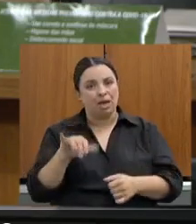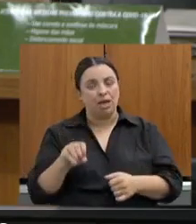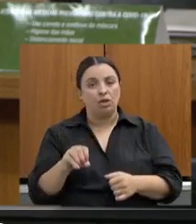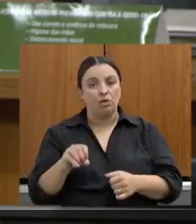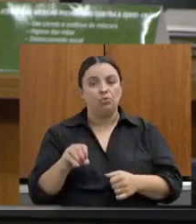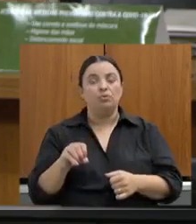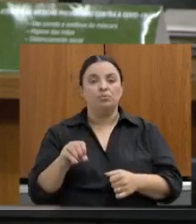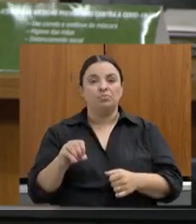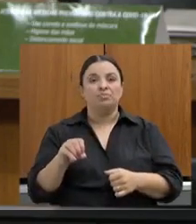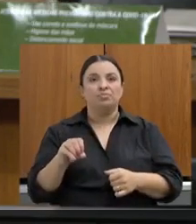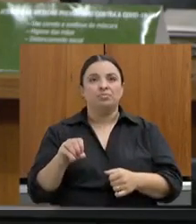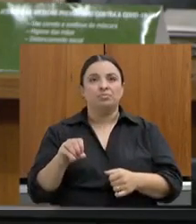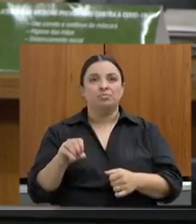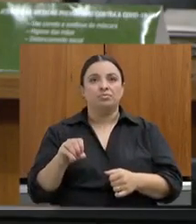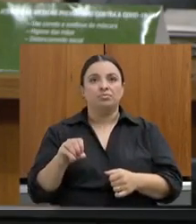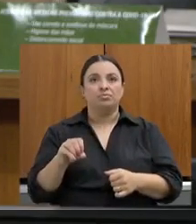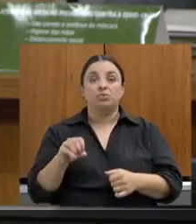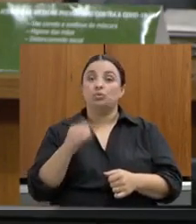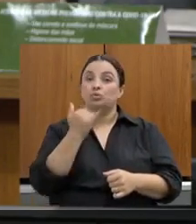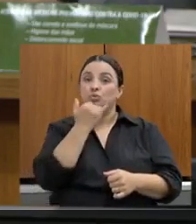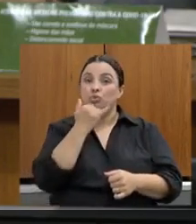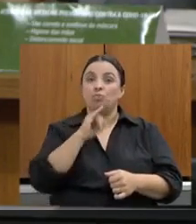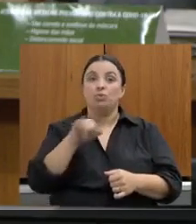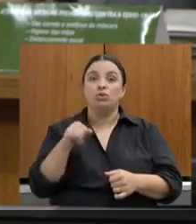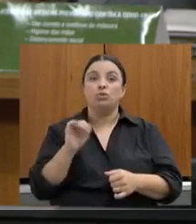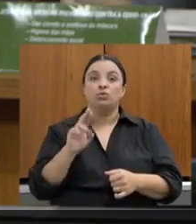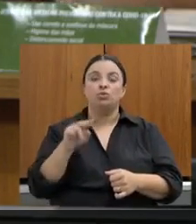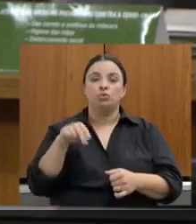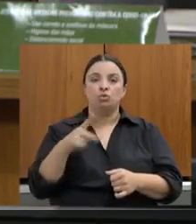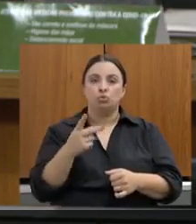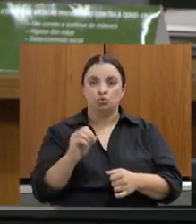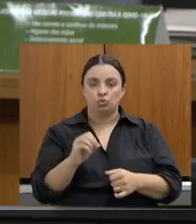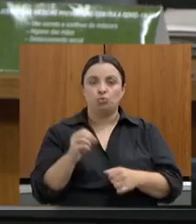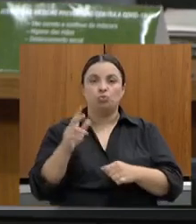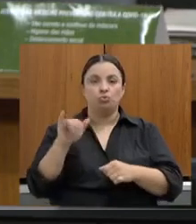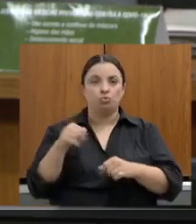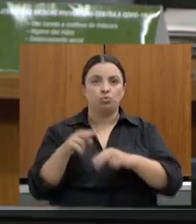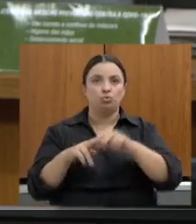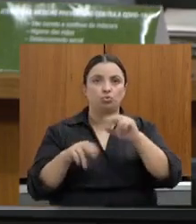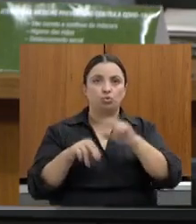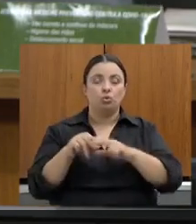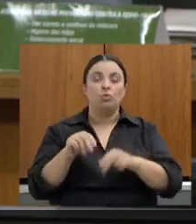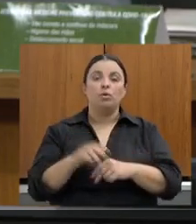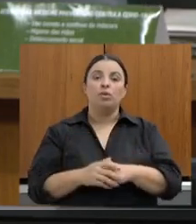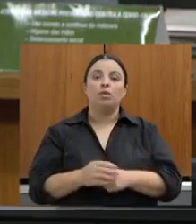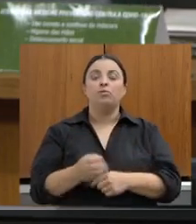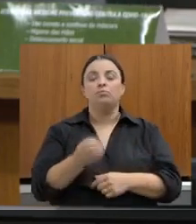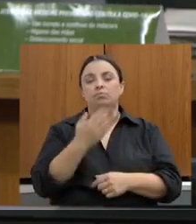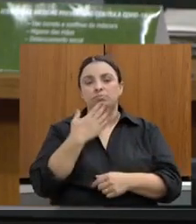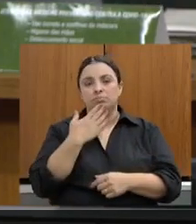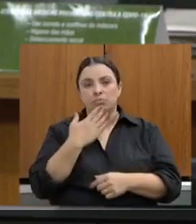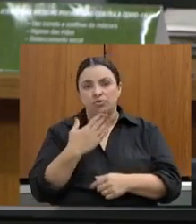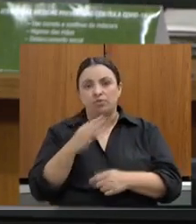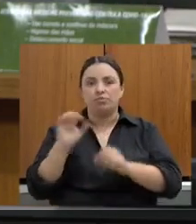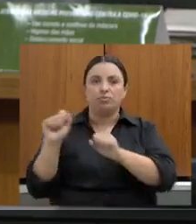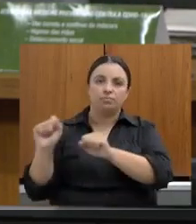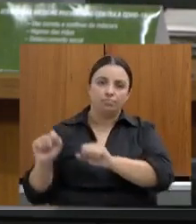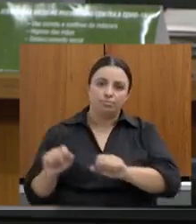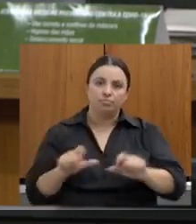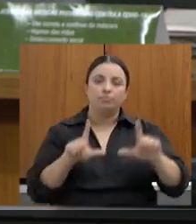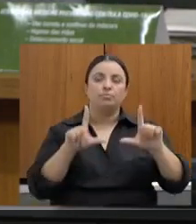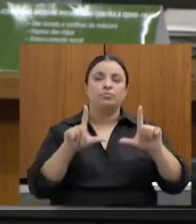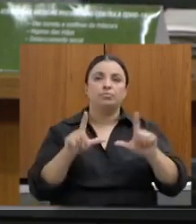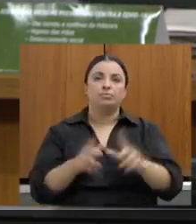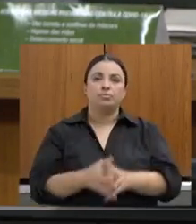de janeiro a junho deixando tão pesque passe a beleza próxima lâmina